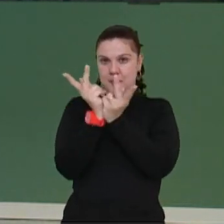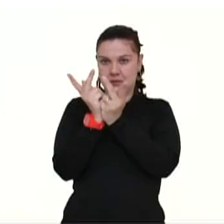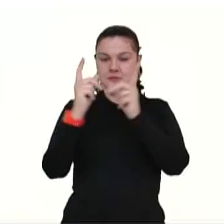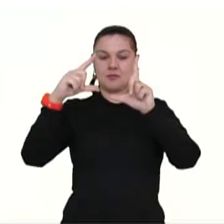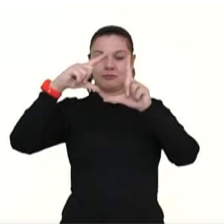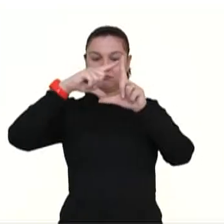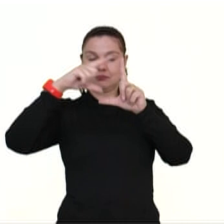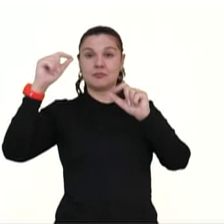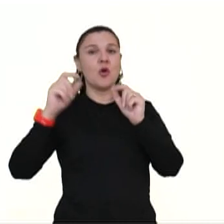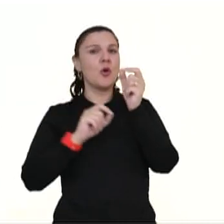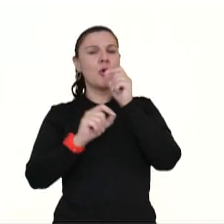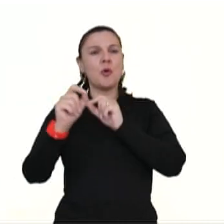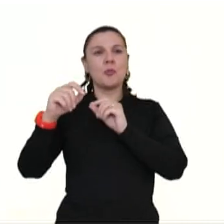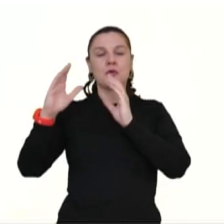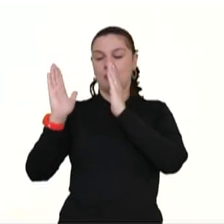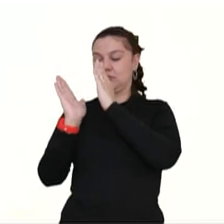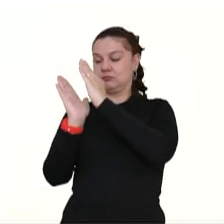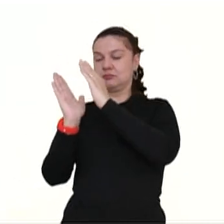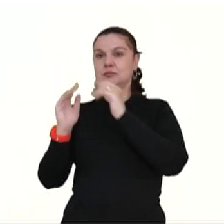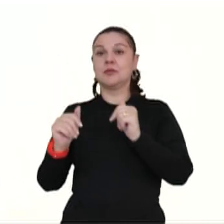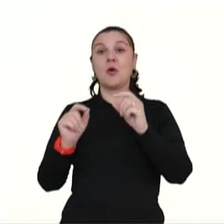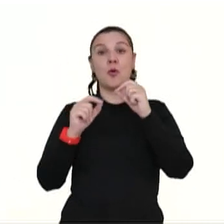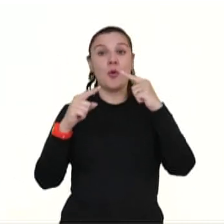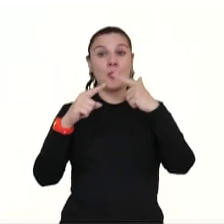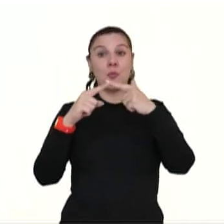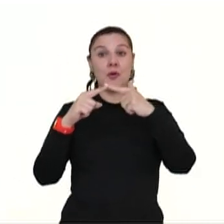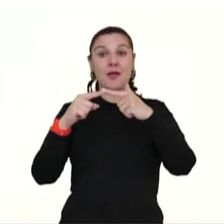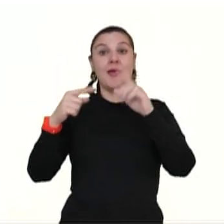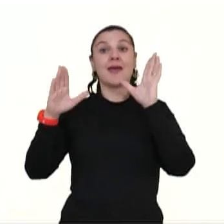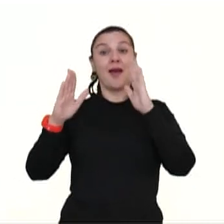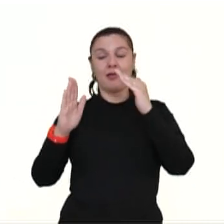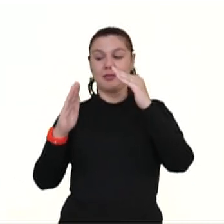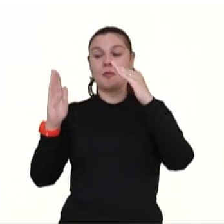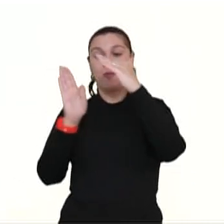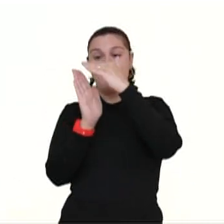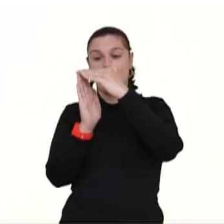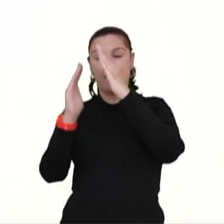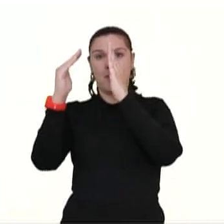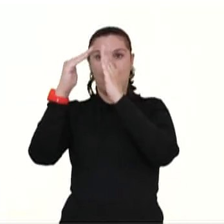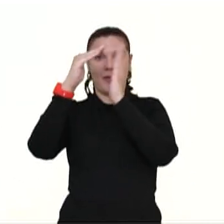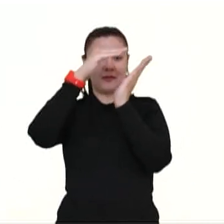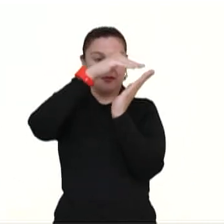pessoal chama. Por que gráfico de setor? Porque cada pedaço do círculo, partindo